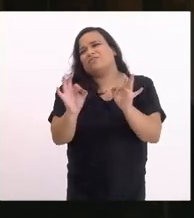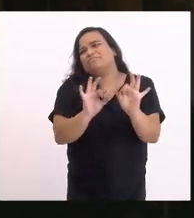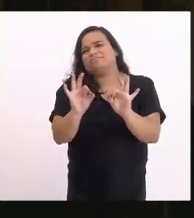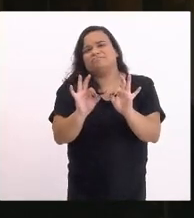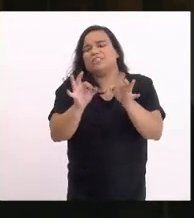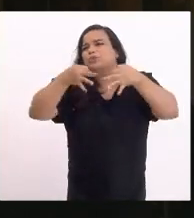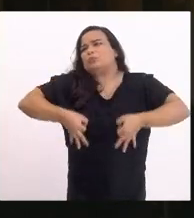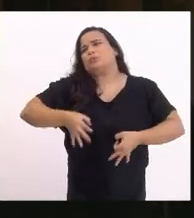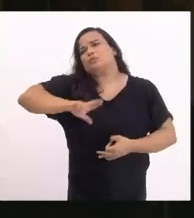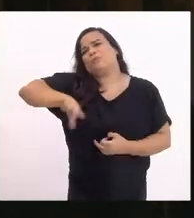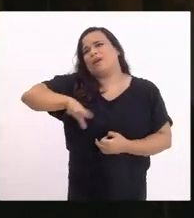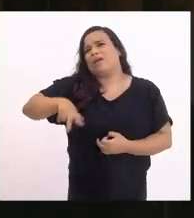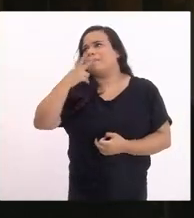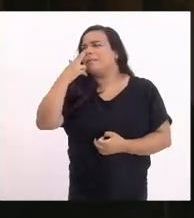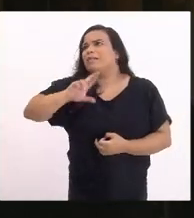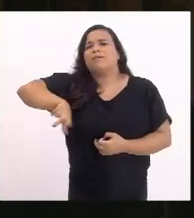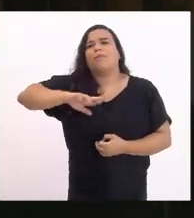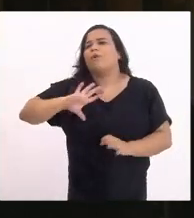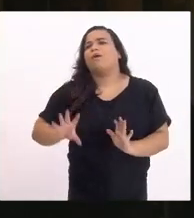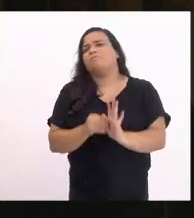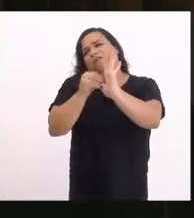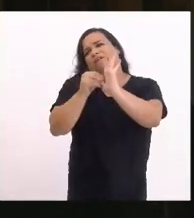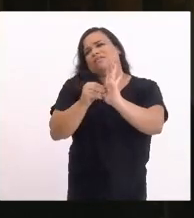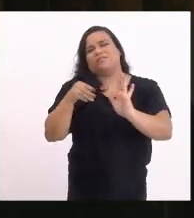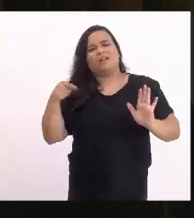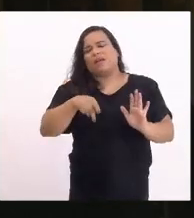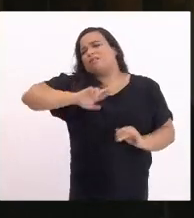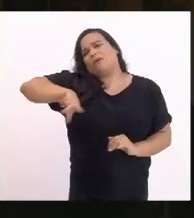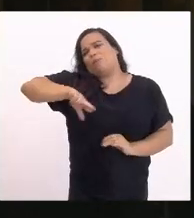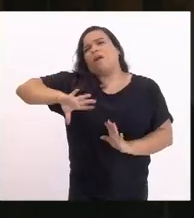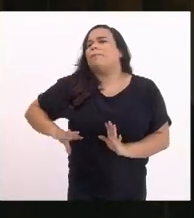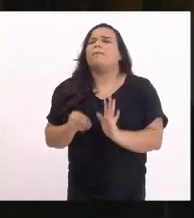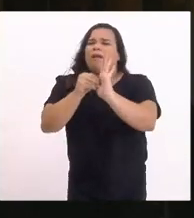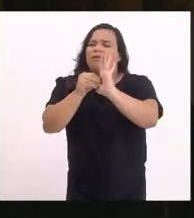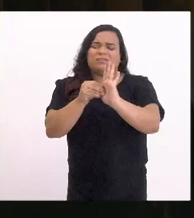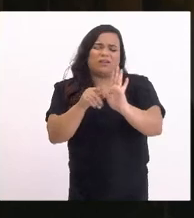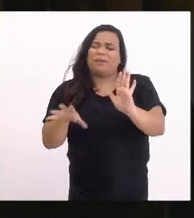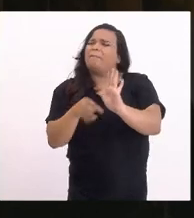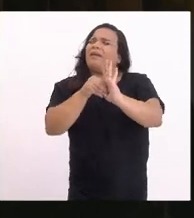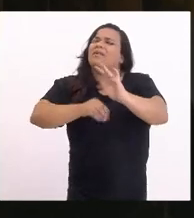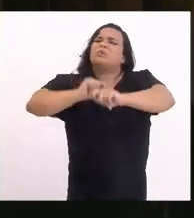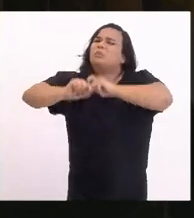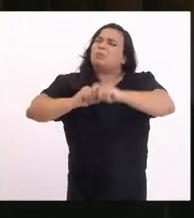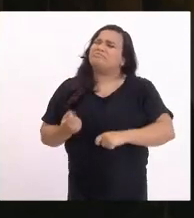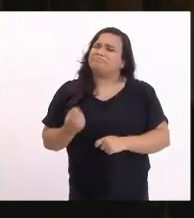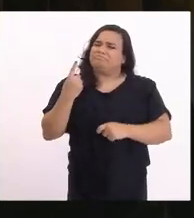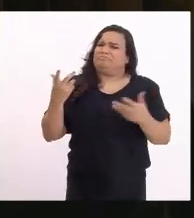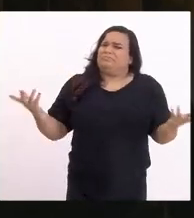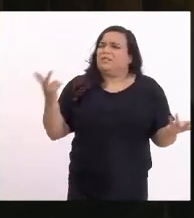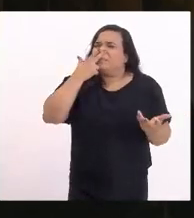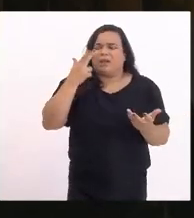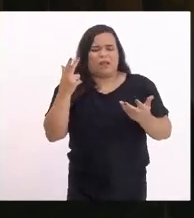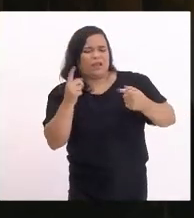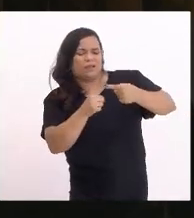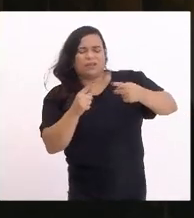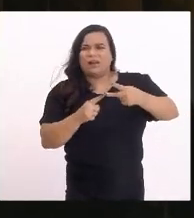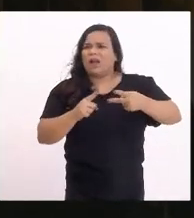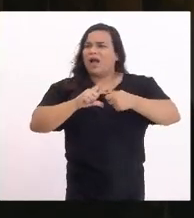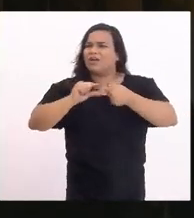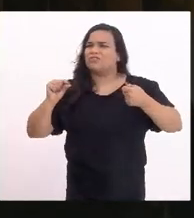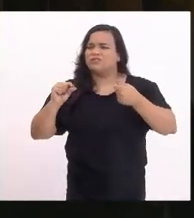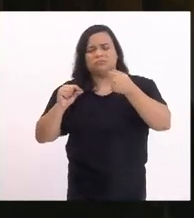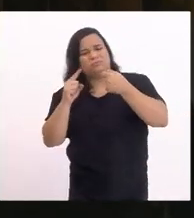isso? Isso não é emenda. Isso não é emenda. Que emenda é essa? Você tem dois artigos, primeiro e